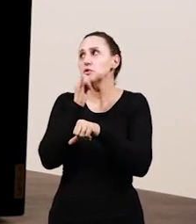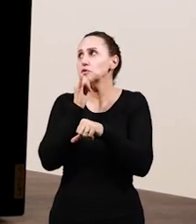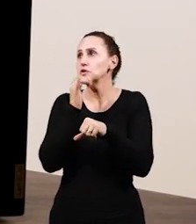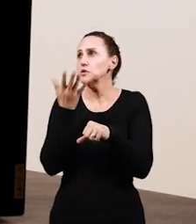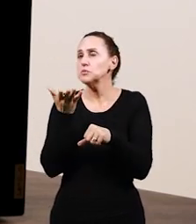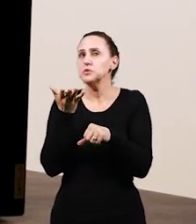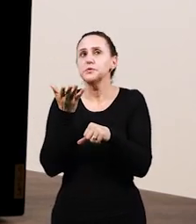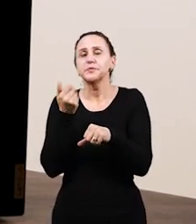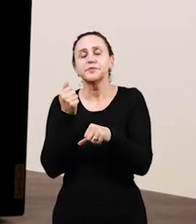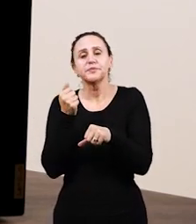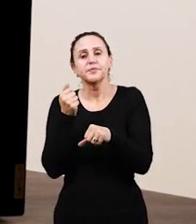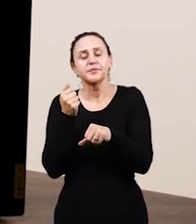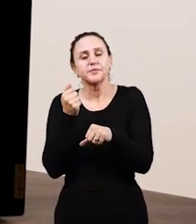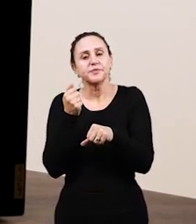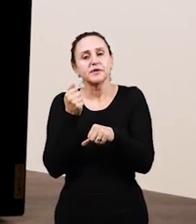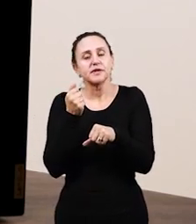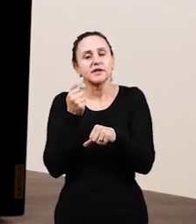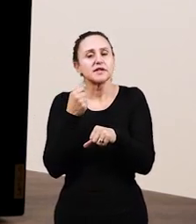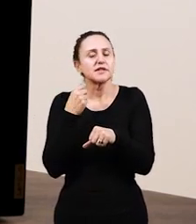como por exemplo